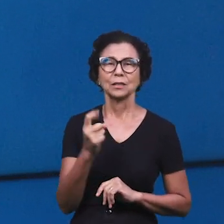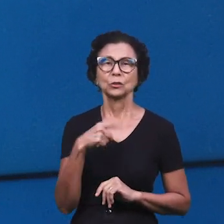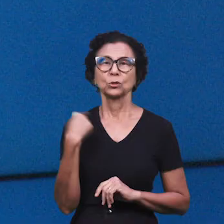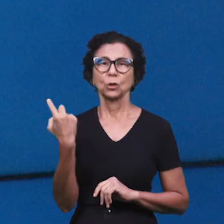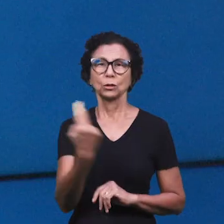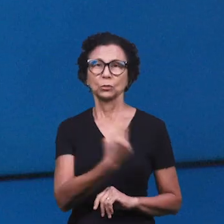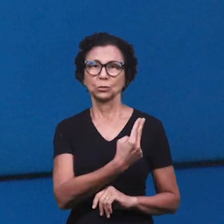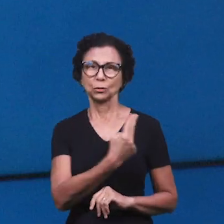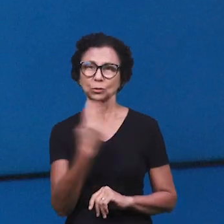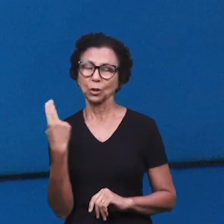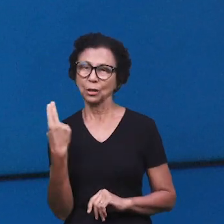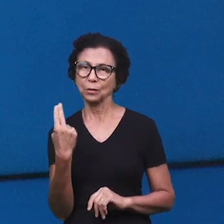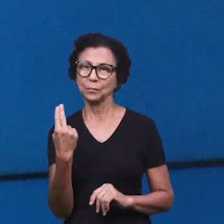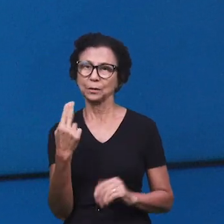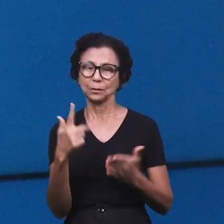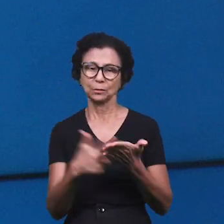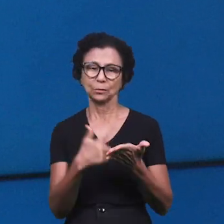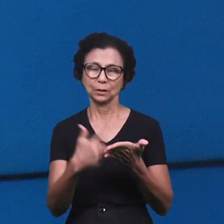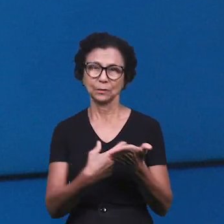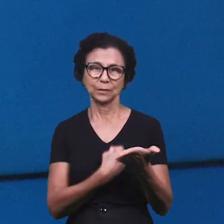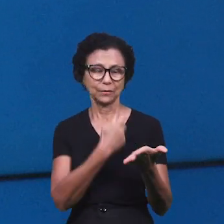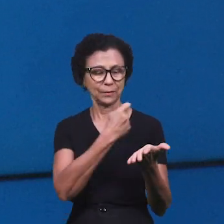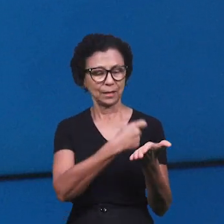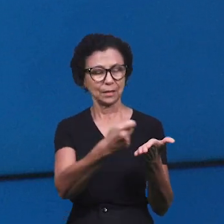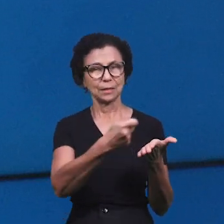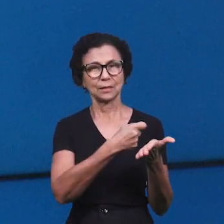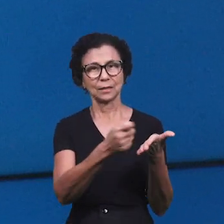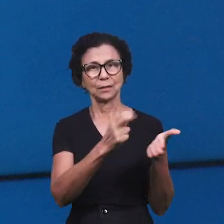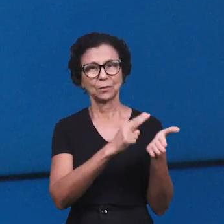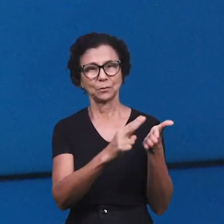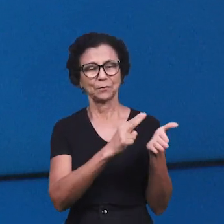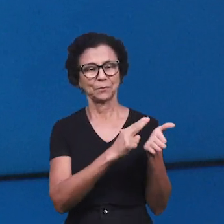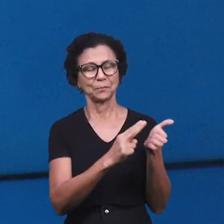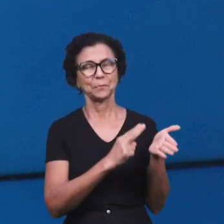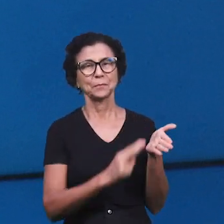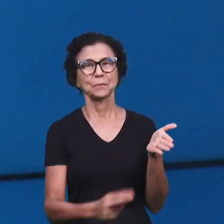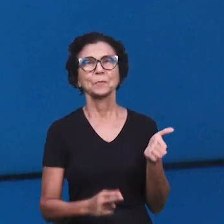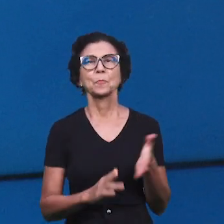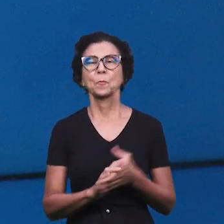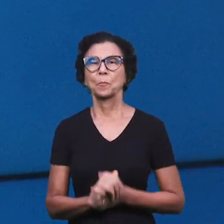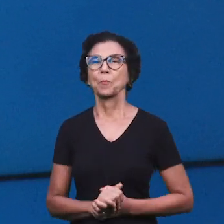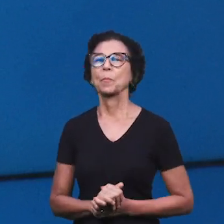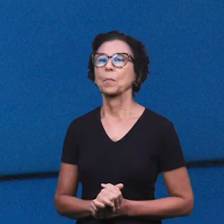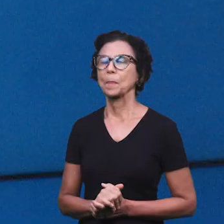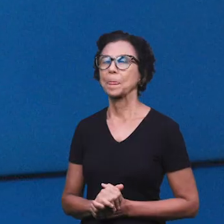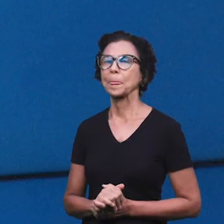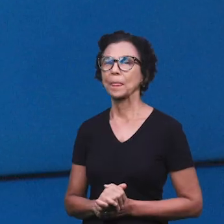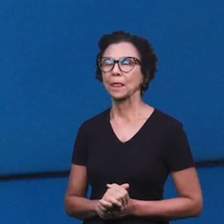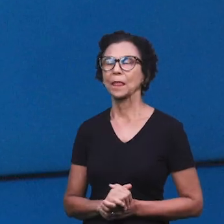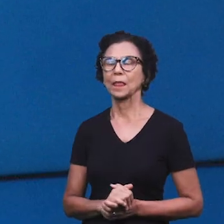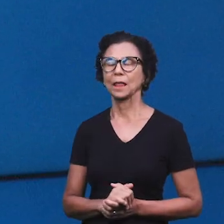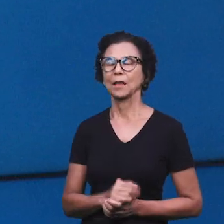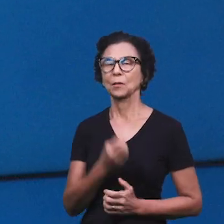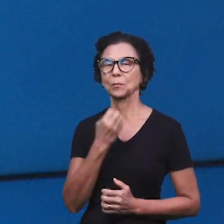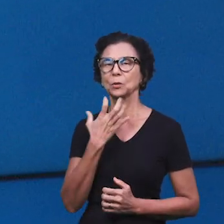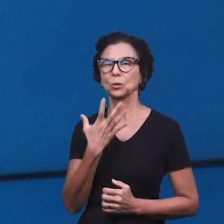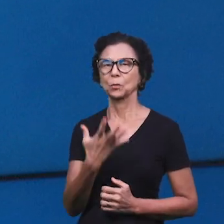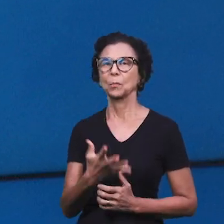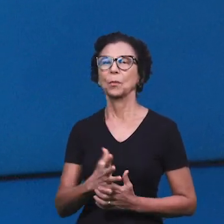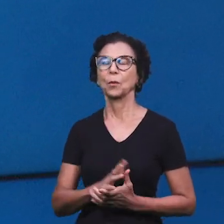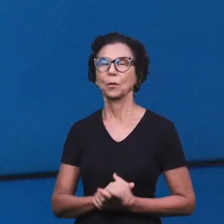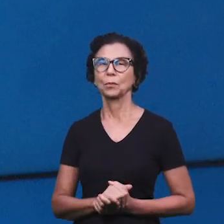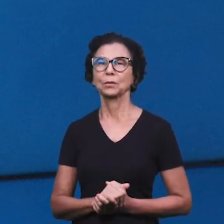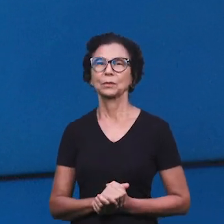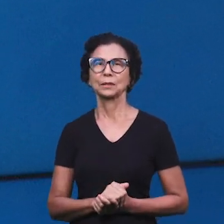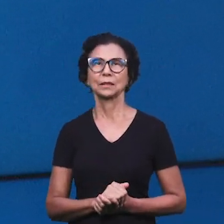bem lido pelos nossos irmãos intermediários que antecederam a irmã intermediária que deu essa resposta. Também, lá